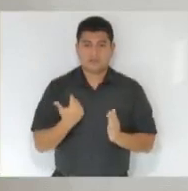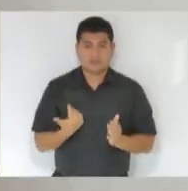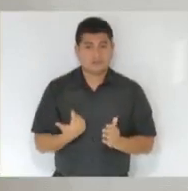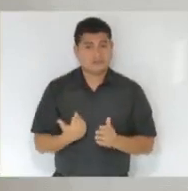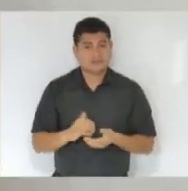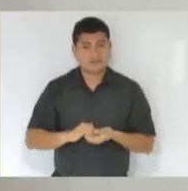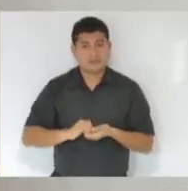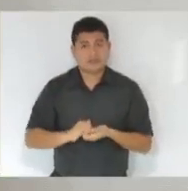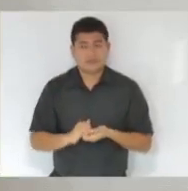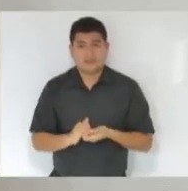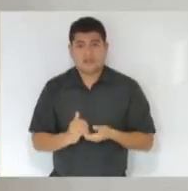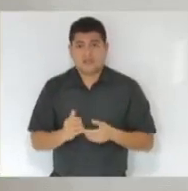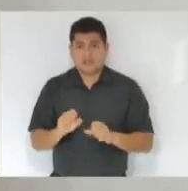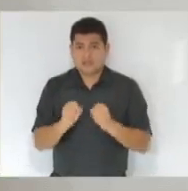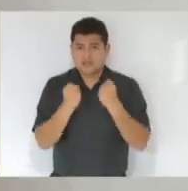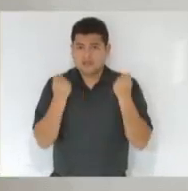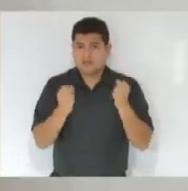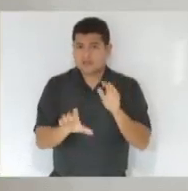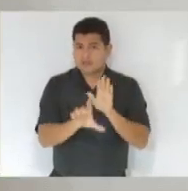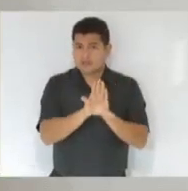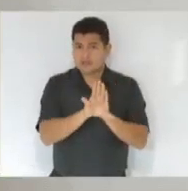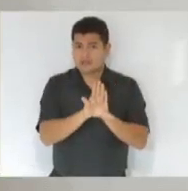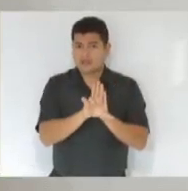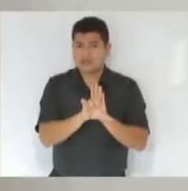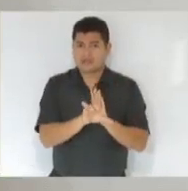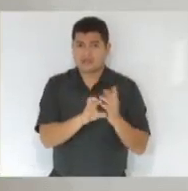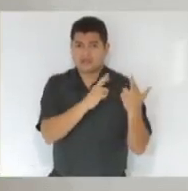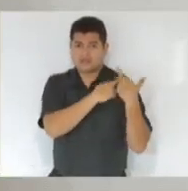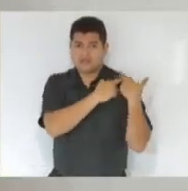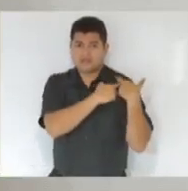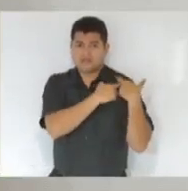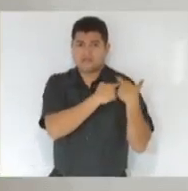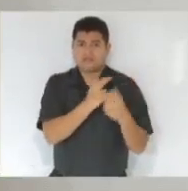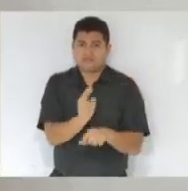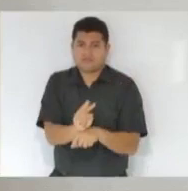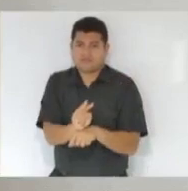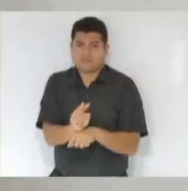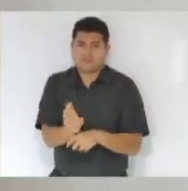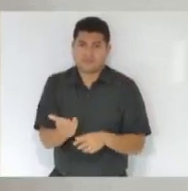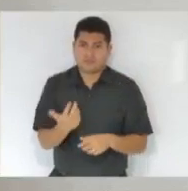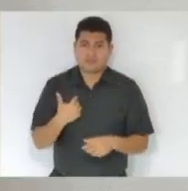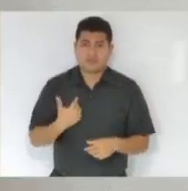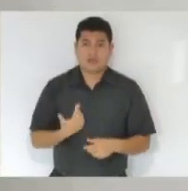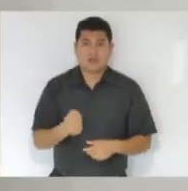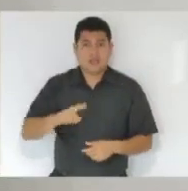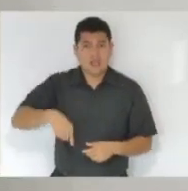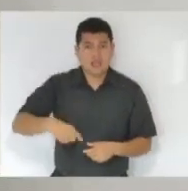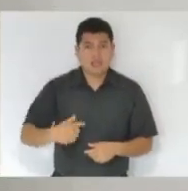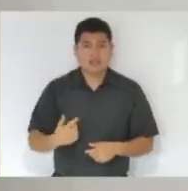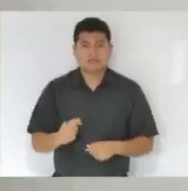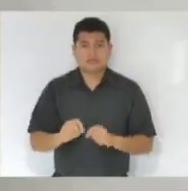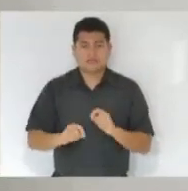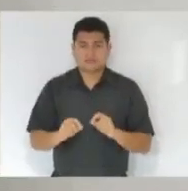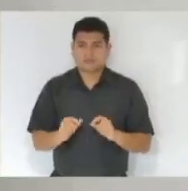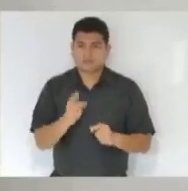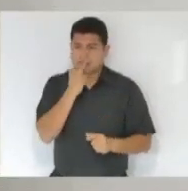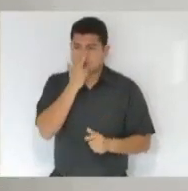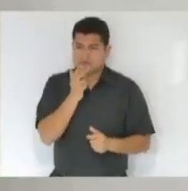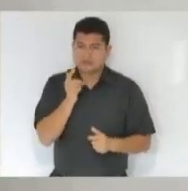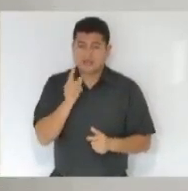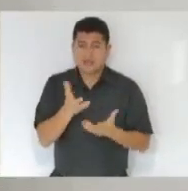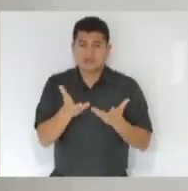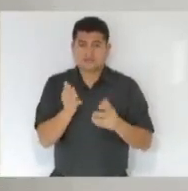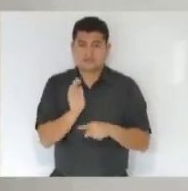E defender a lei da responsabilidade fiscal, que é aquela lei que tenta trazer um pouco de razoabilidade aos nossos